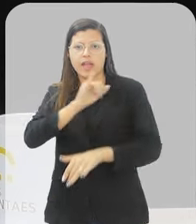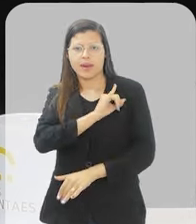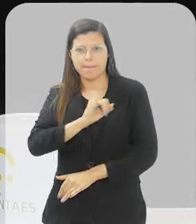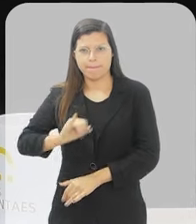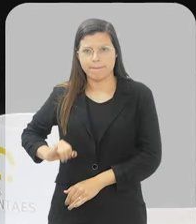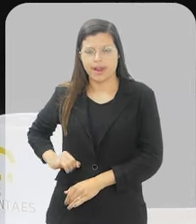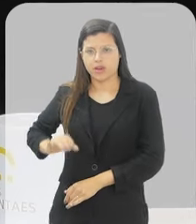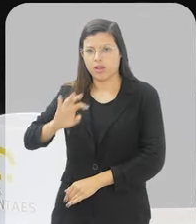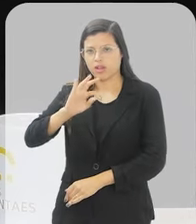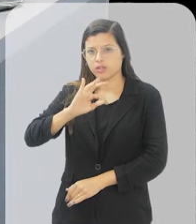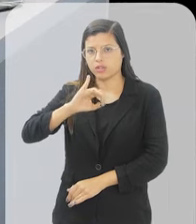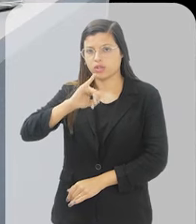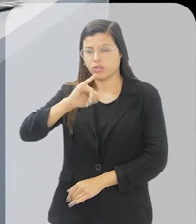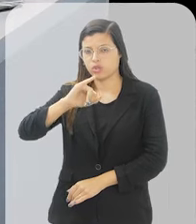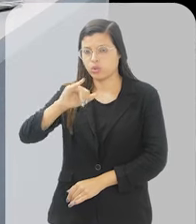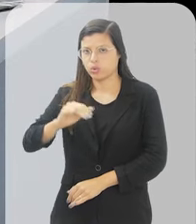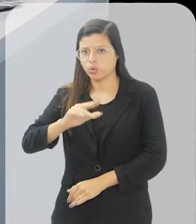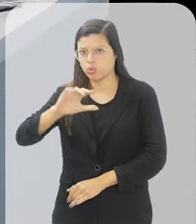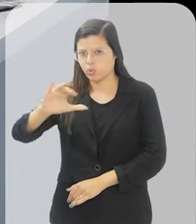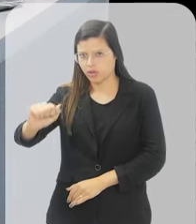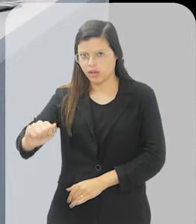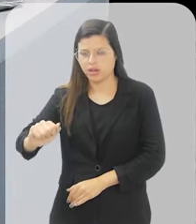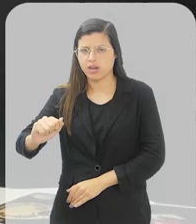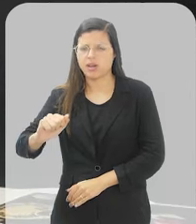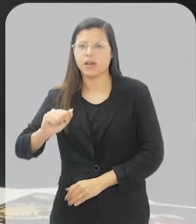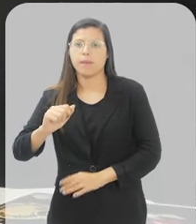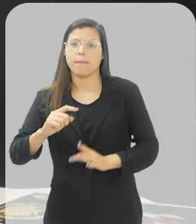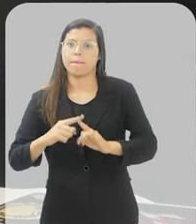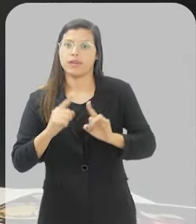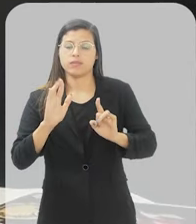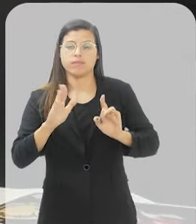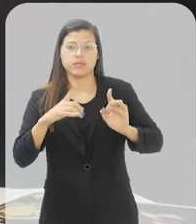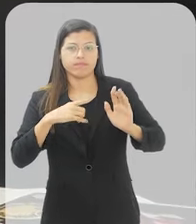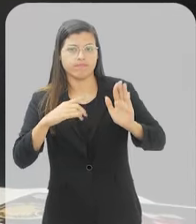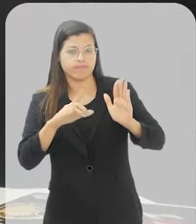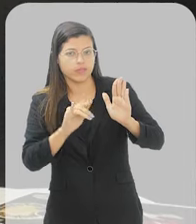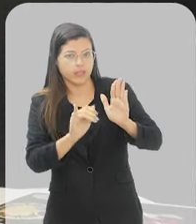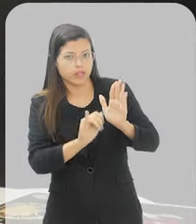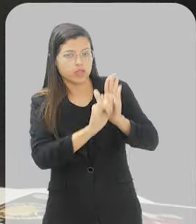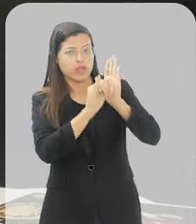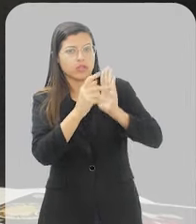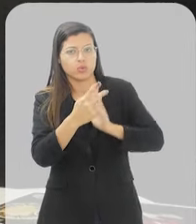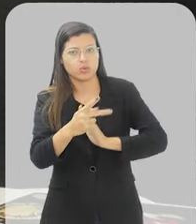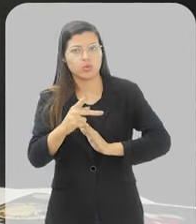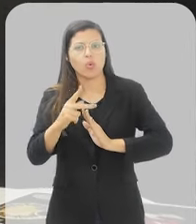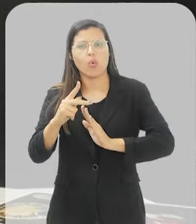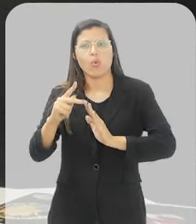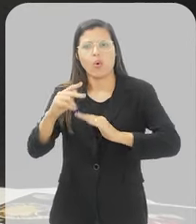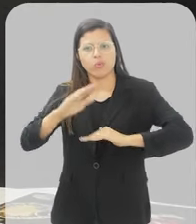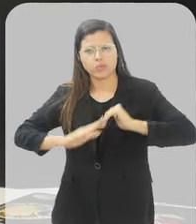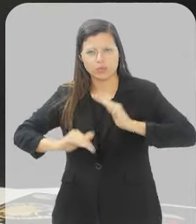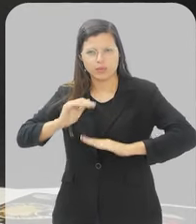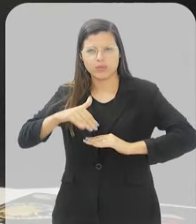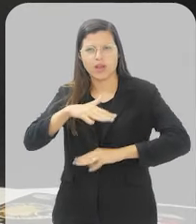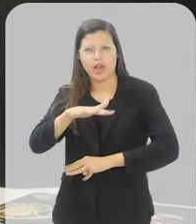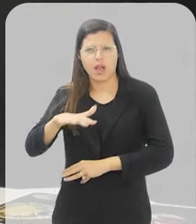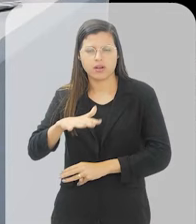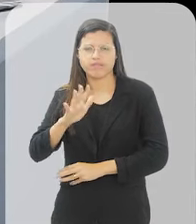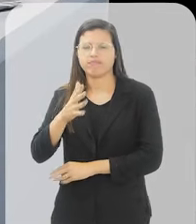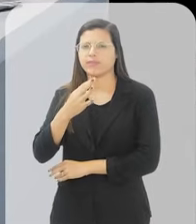Tijuca. Mas aí você já existia uma identidade sua? Já existia. E os carnavalescos já conheciam o Marco?